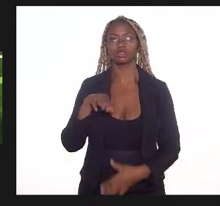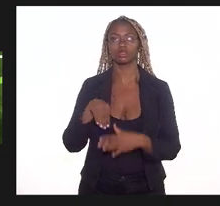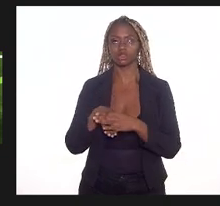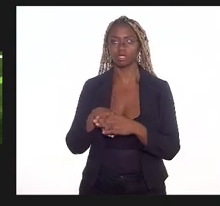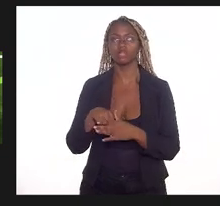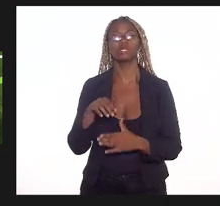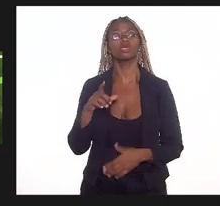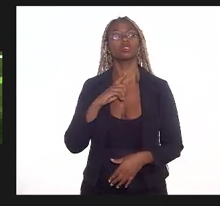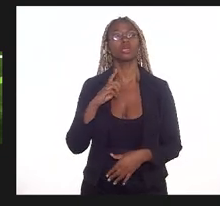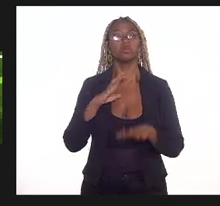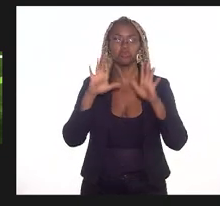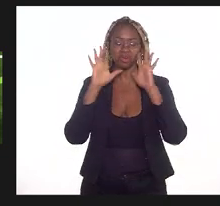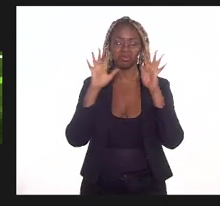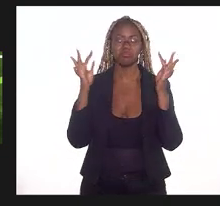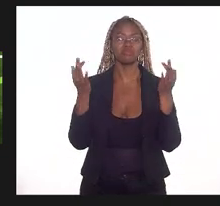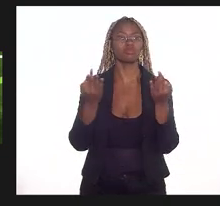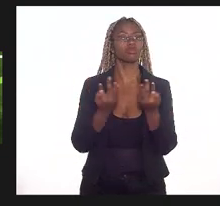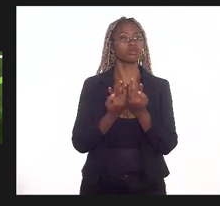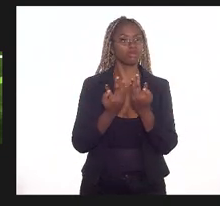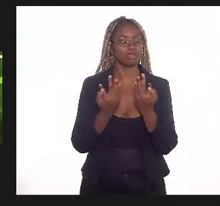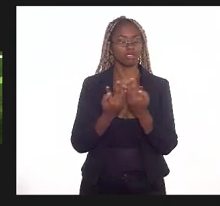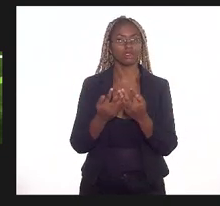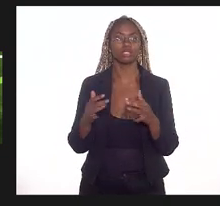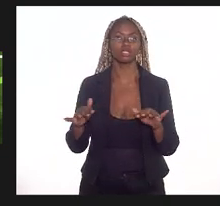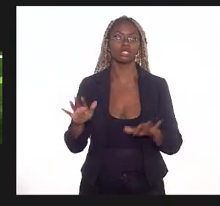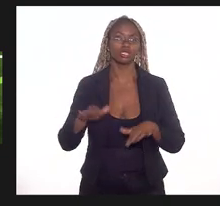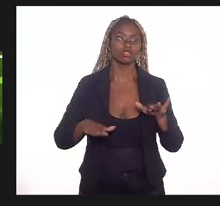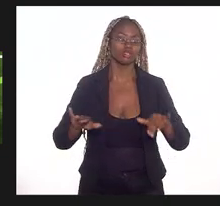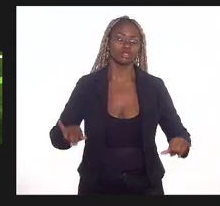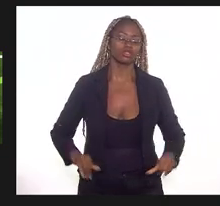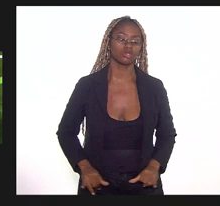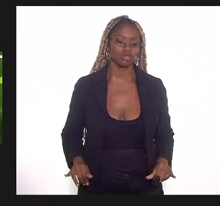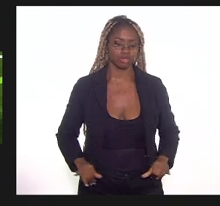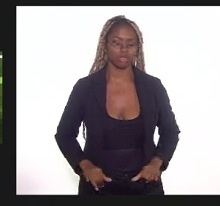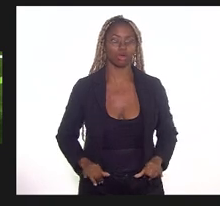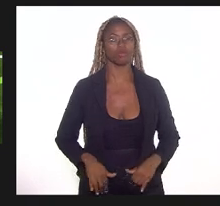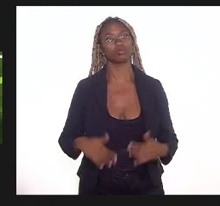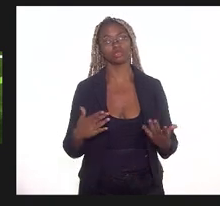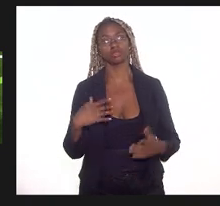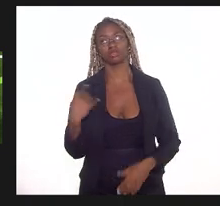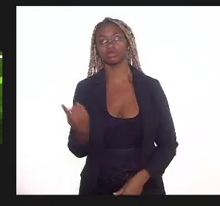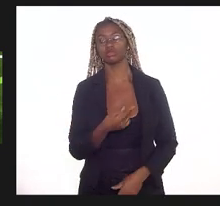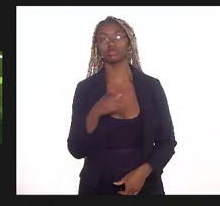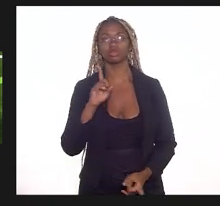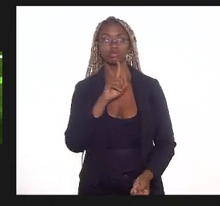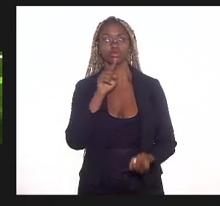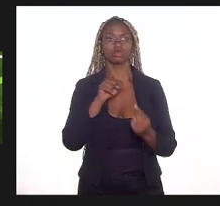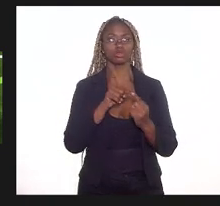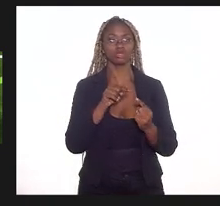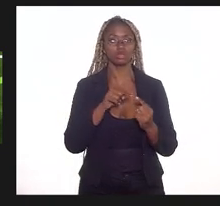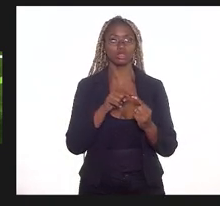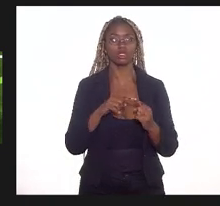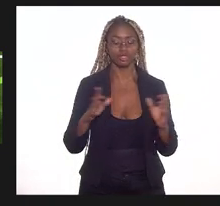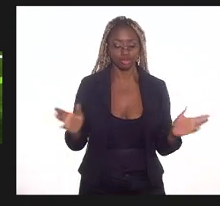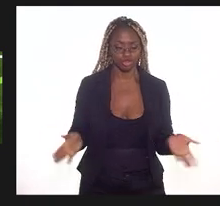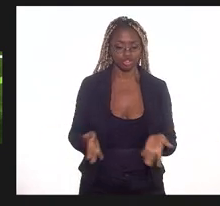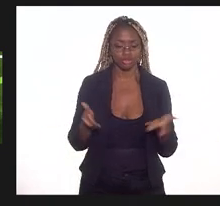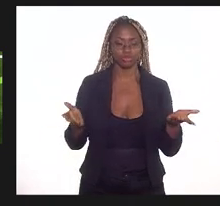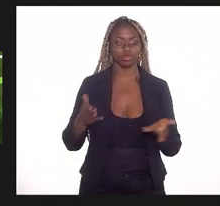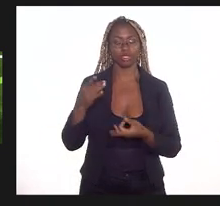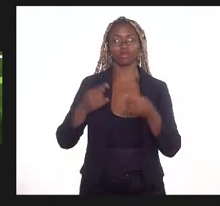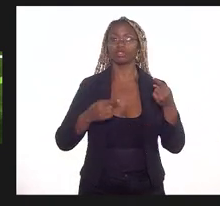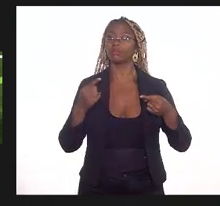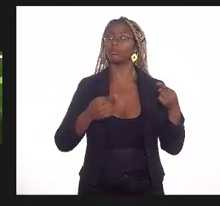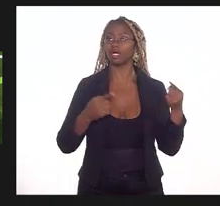algum familiar que sofre com alguma doença rara. Esse é o nosso objetivo, é humanizar esse tema, tornar esse tema